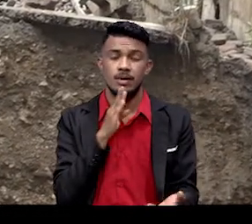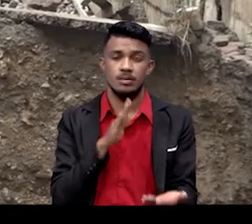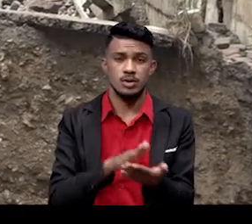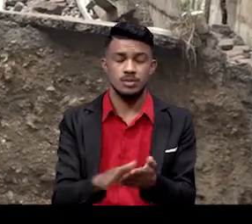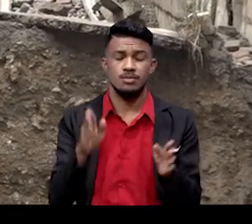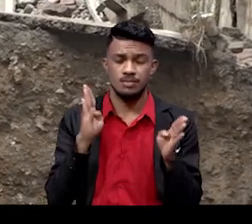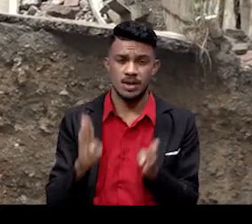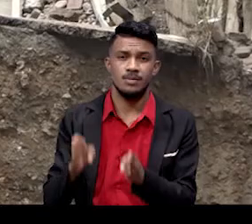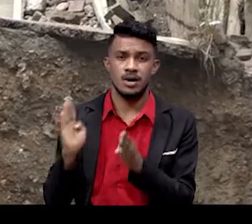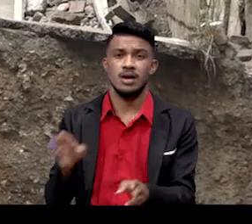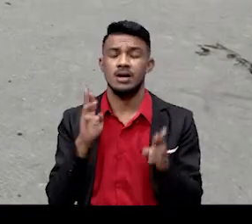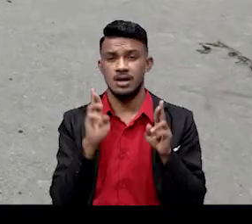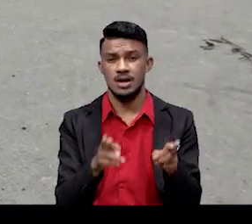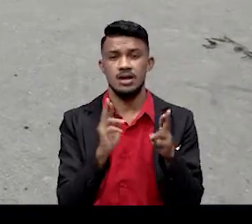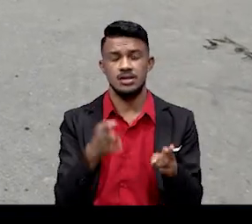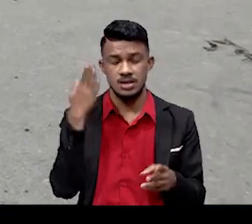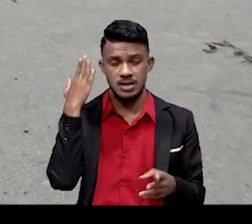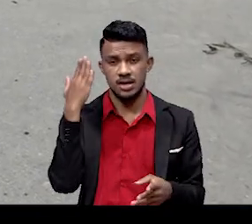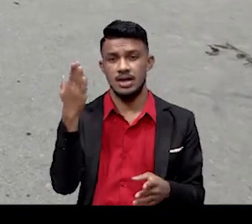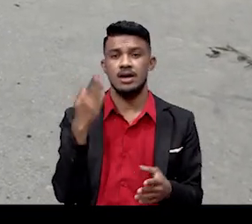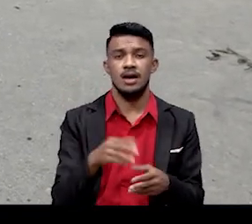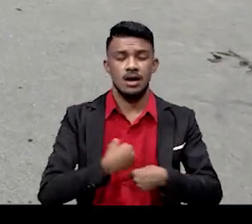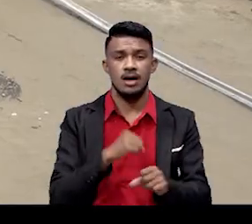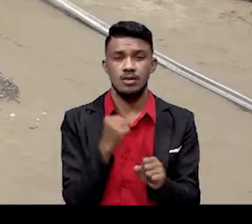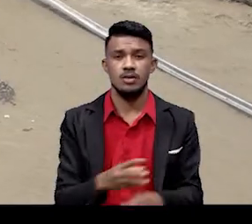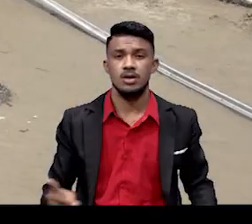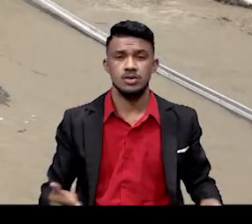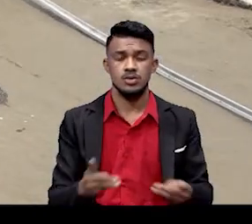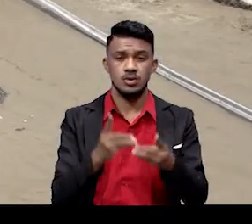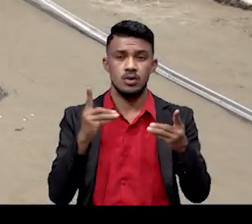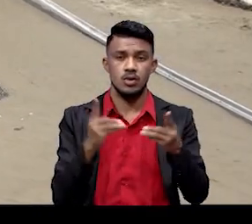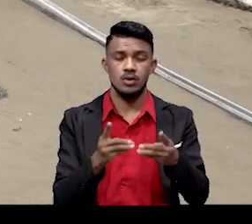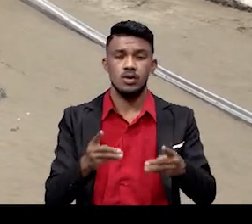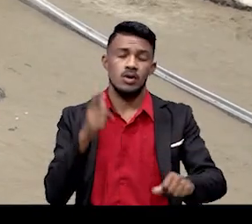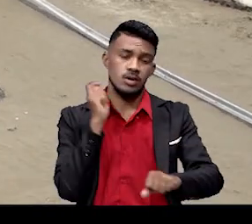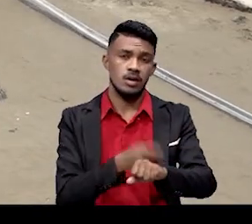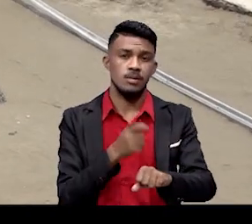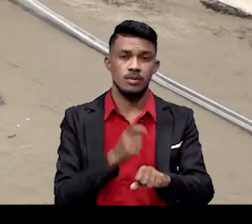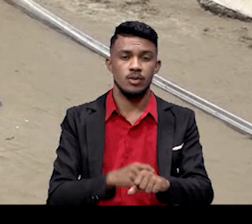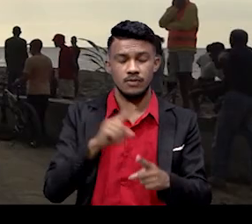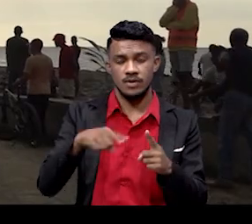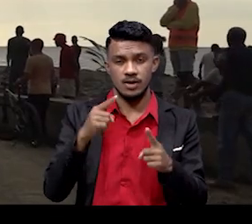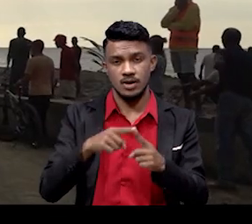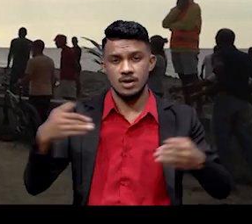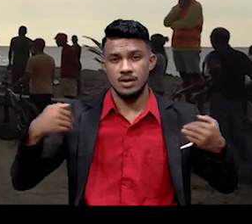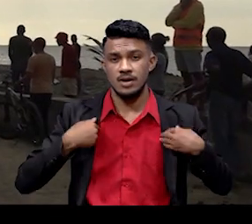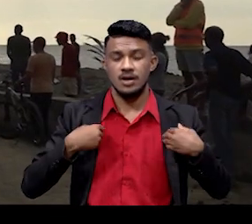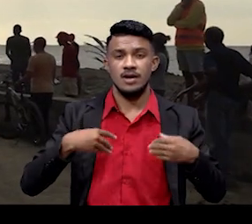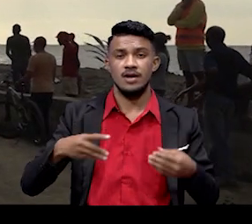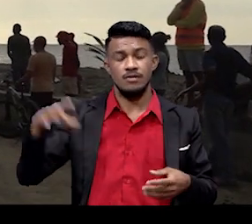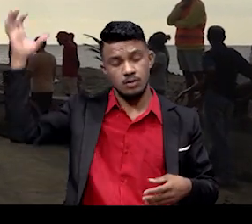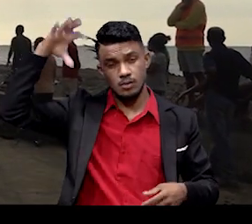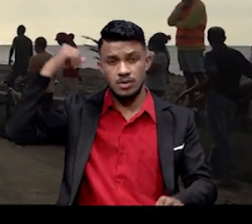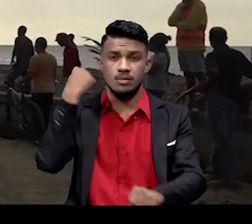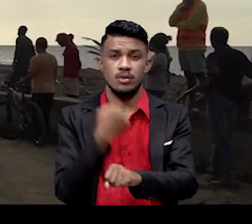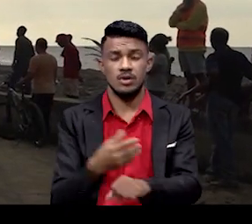ida nebe parte ruane halau ho dihasoru fenômeno La Niña sekarik mosuduni ya Timor-Leste pelo